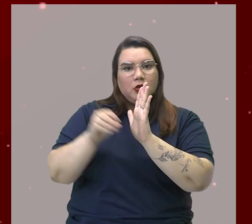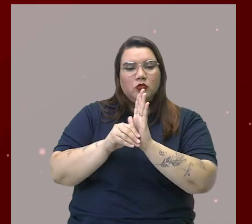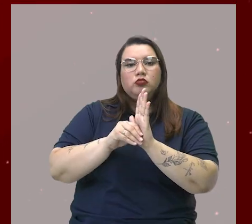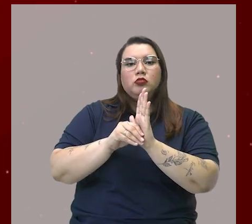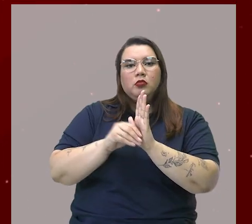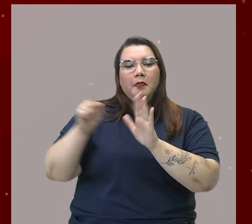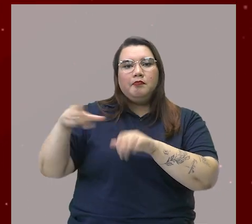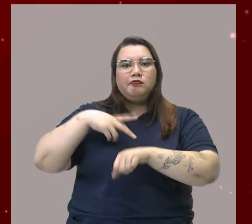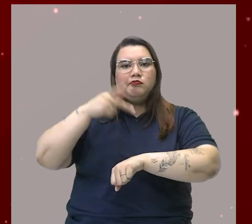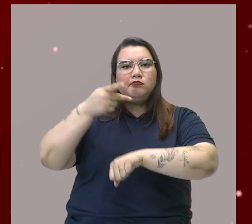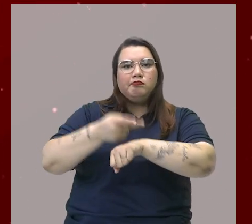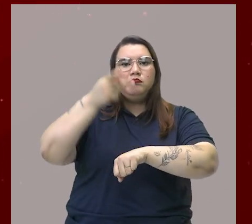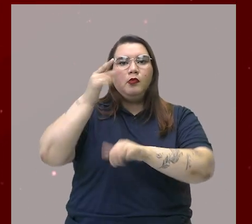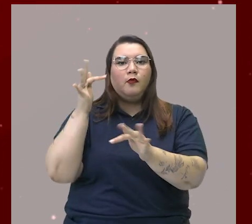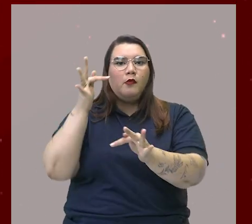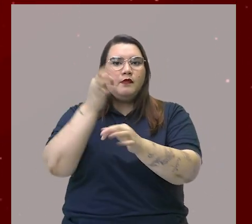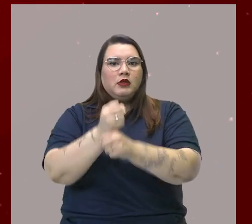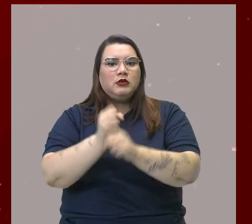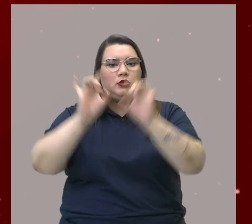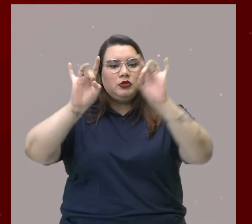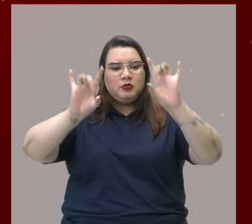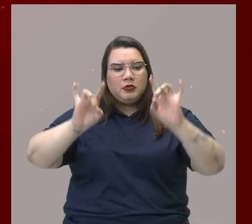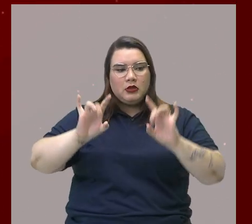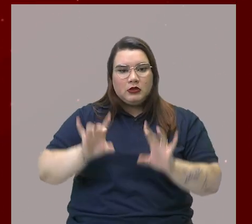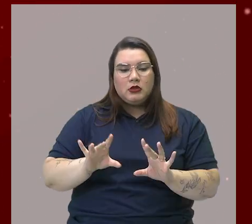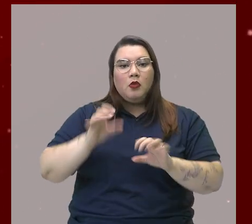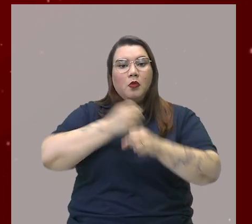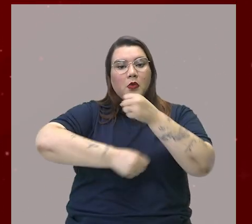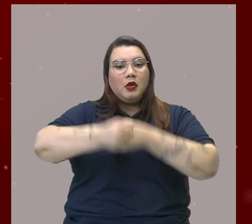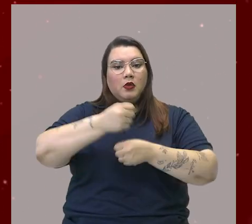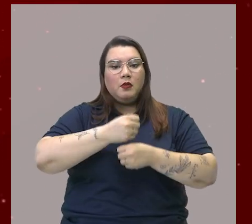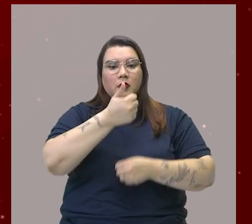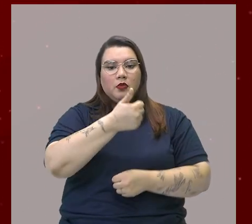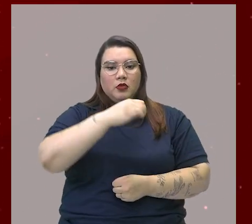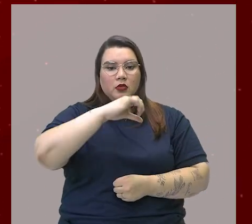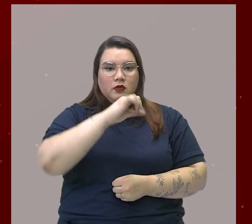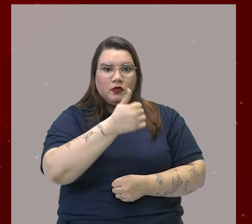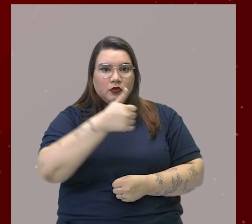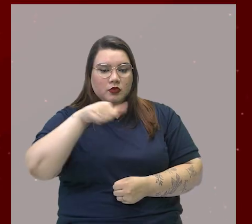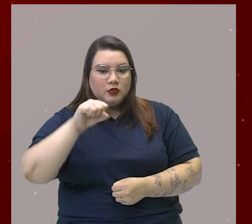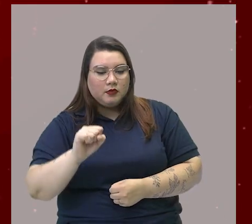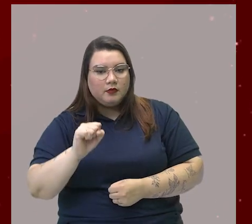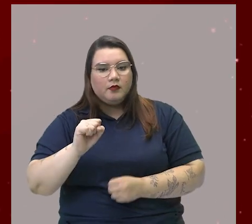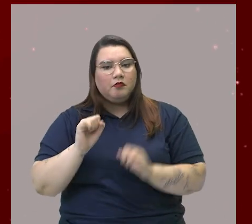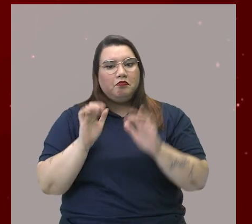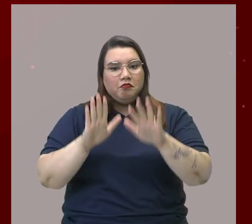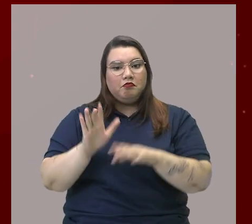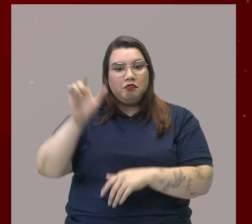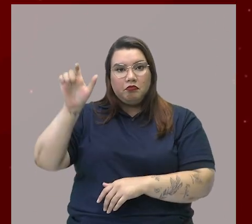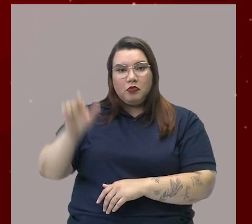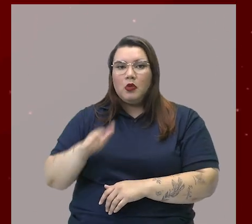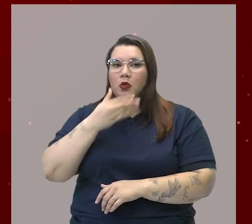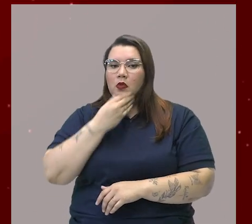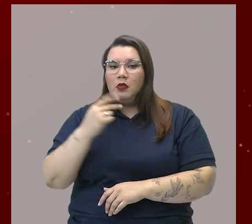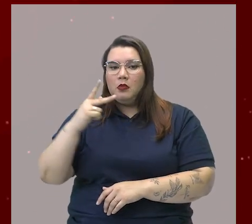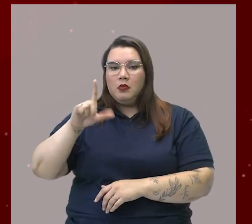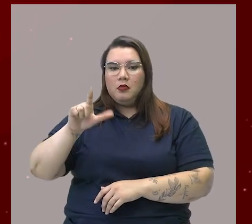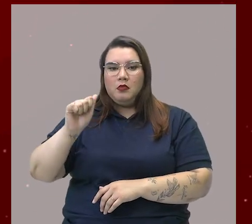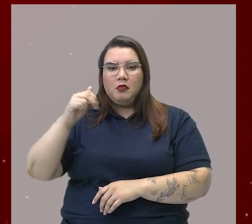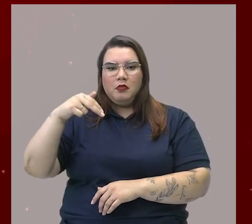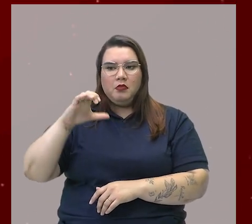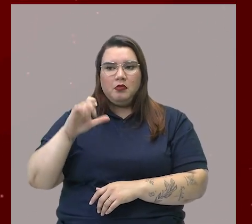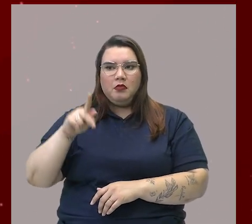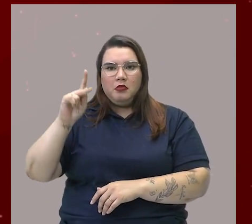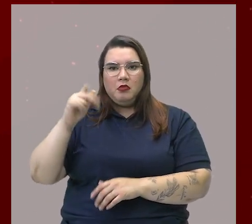Planck recebeu o Prêmio Nobel de Física em 1918. Curiosamente, o próprio Planck